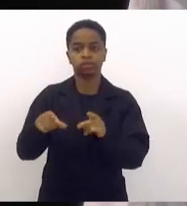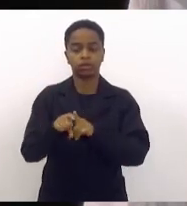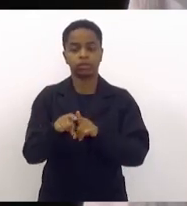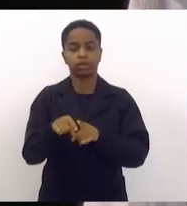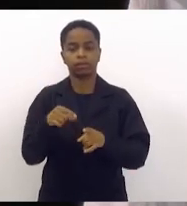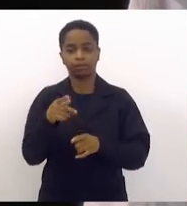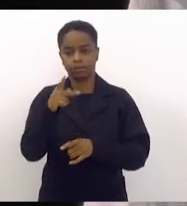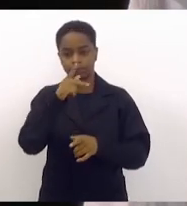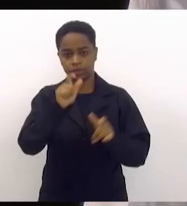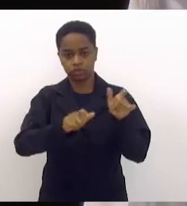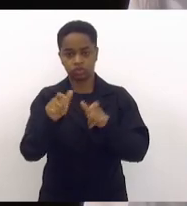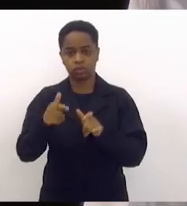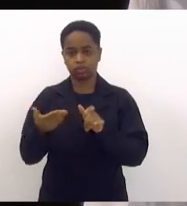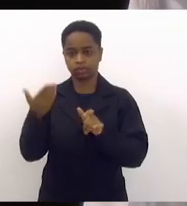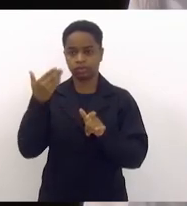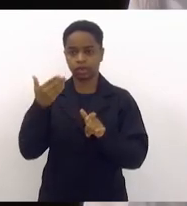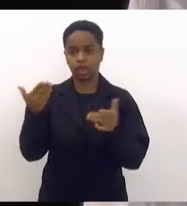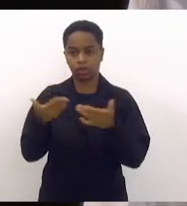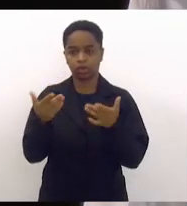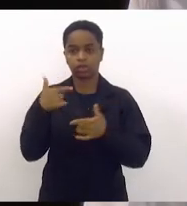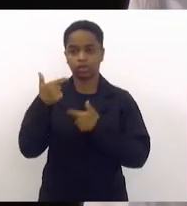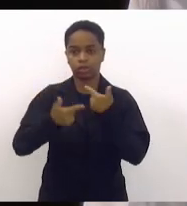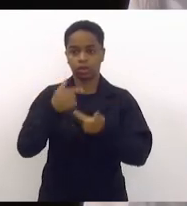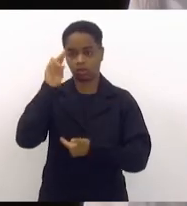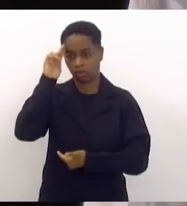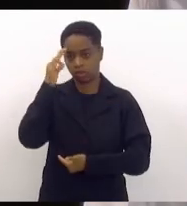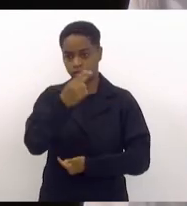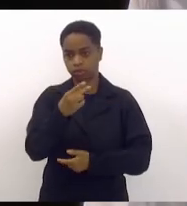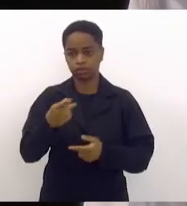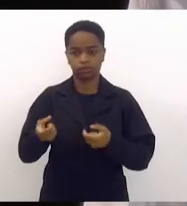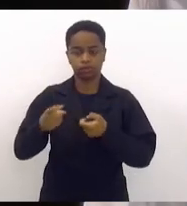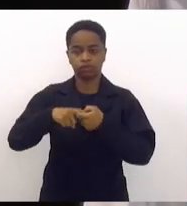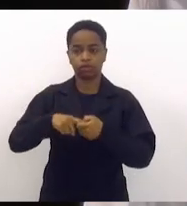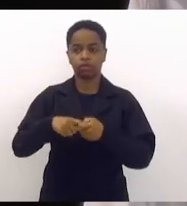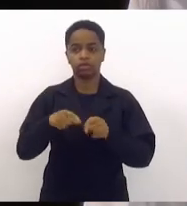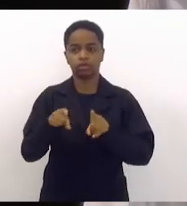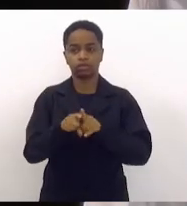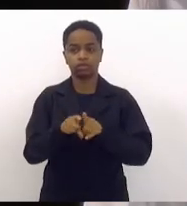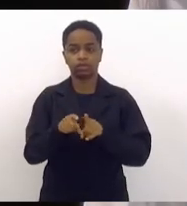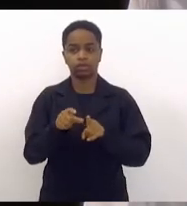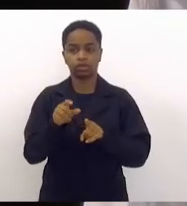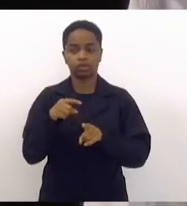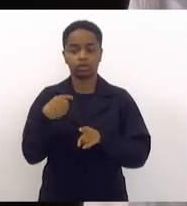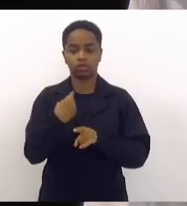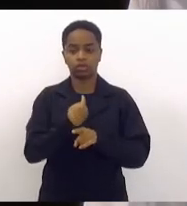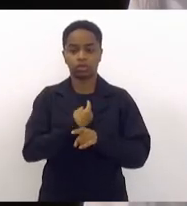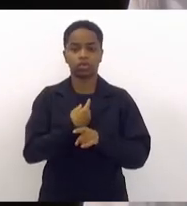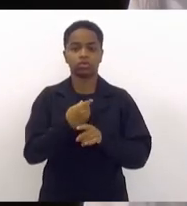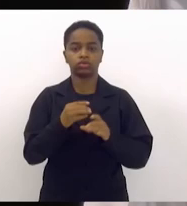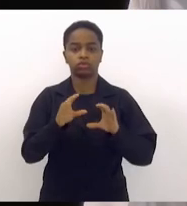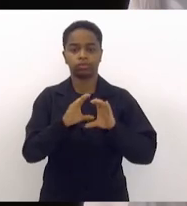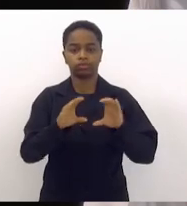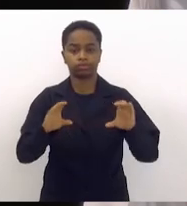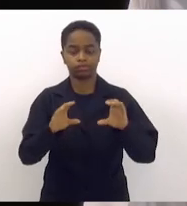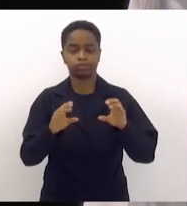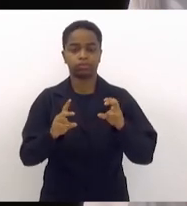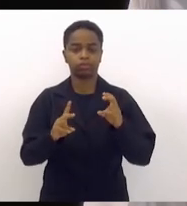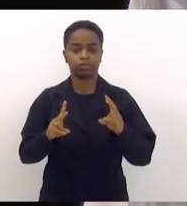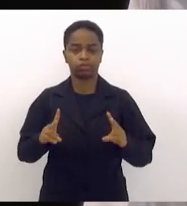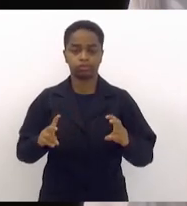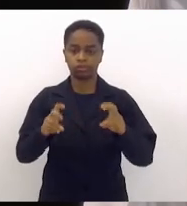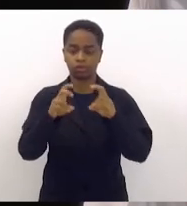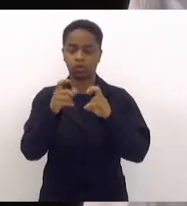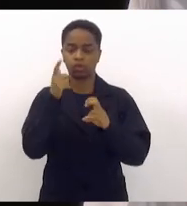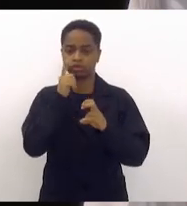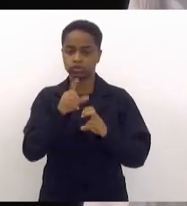Uber de volta dos nossos estaleiros e a gente conseguir a partir daí voltar a recuperar a massa